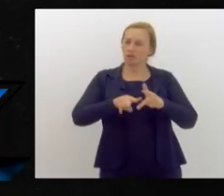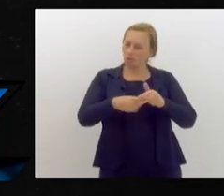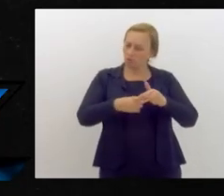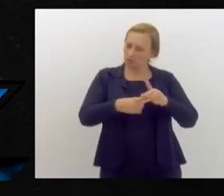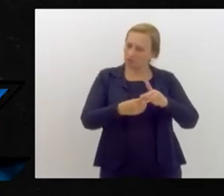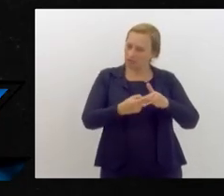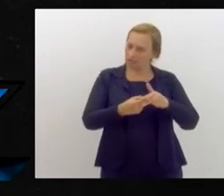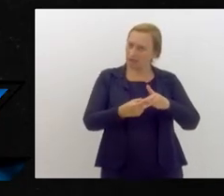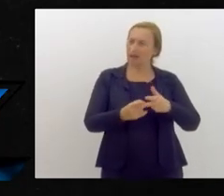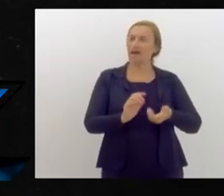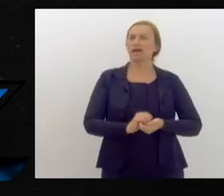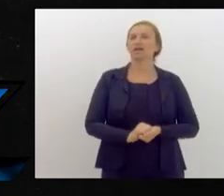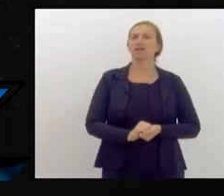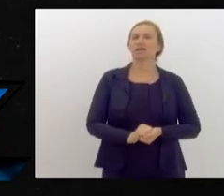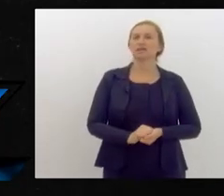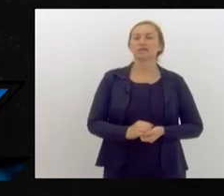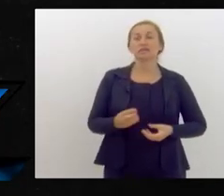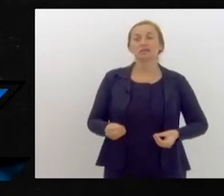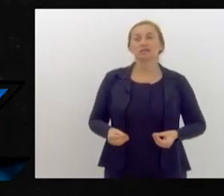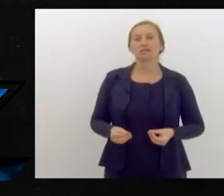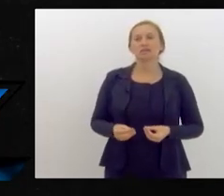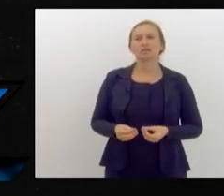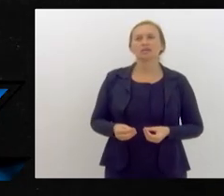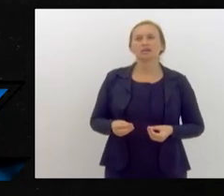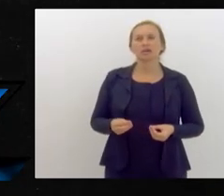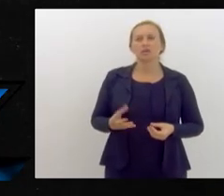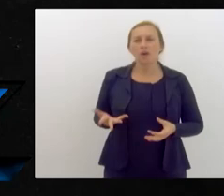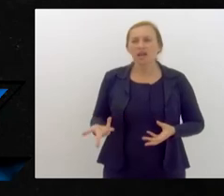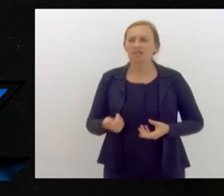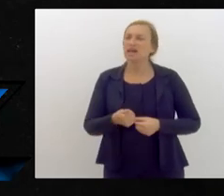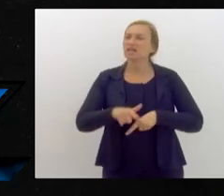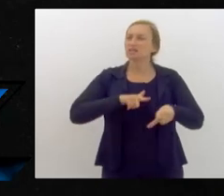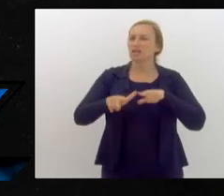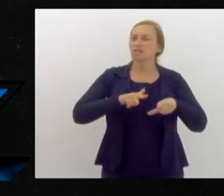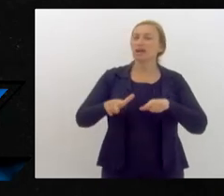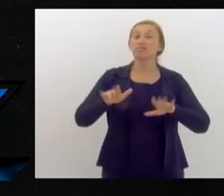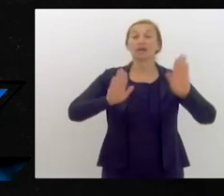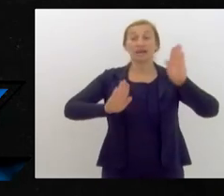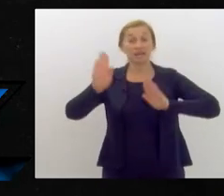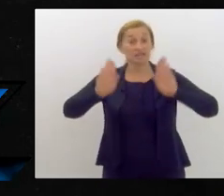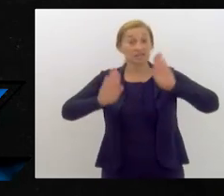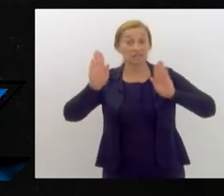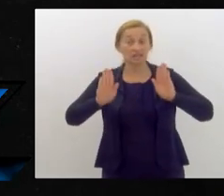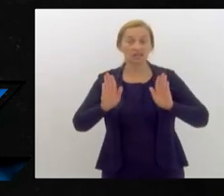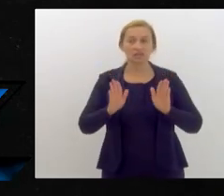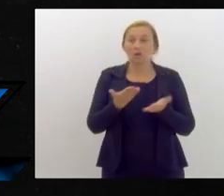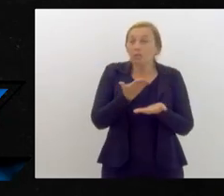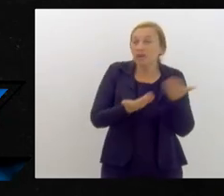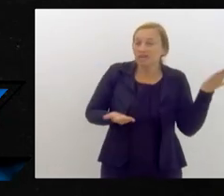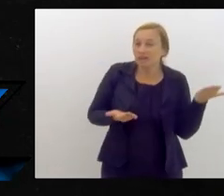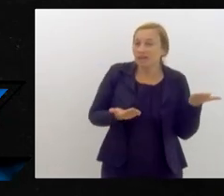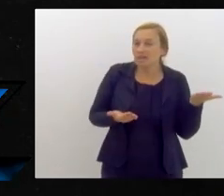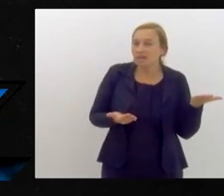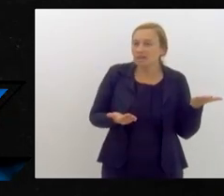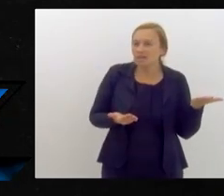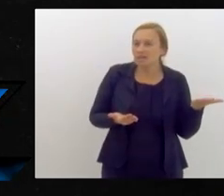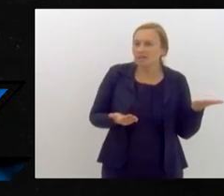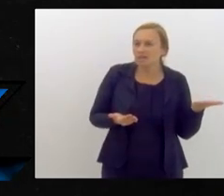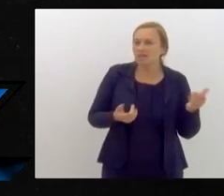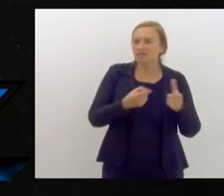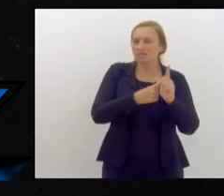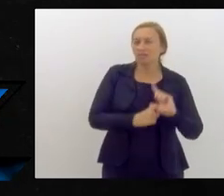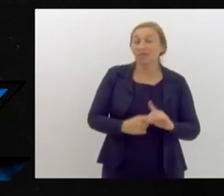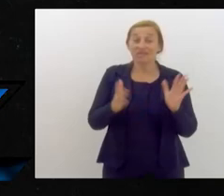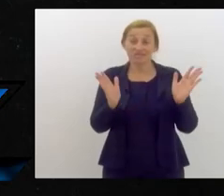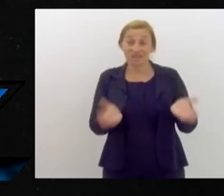para garantia do serviço para que a licitação não vencesse e para que não estivesse dependendo